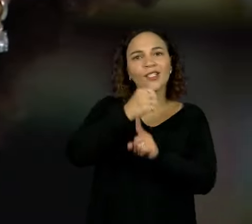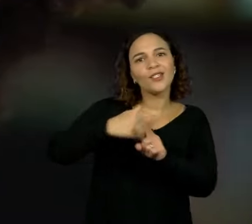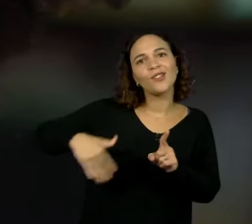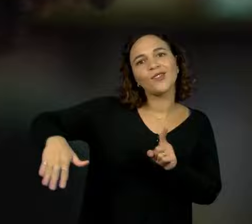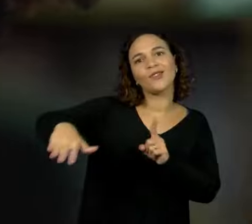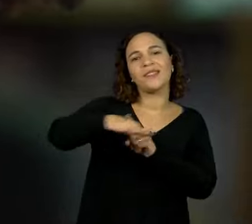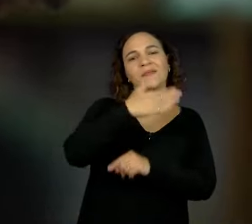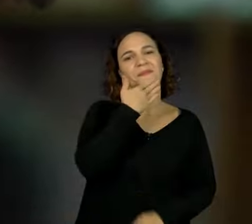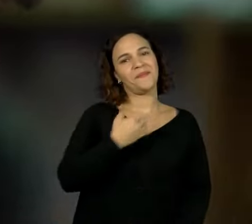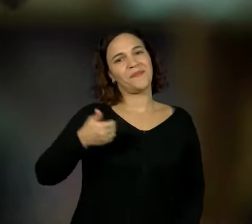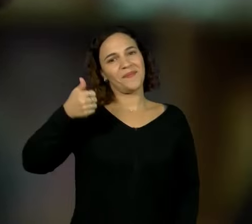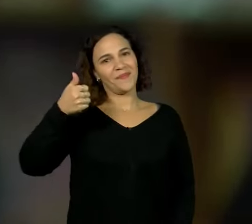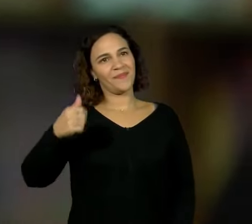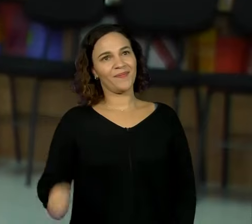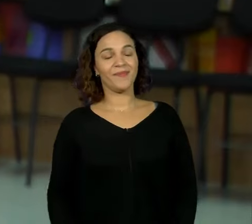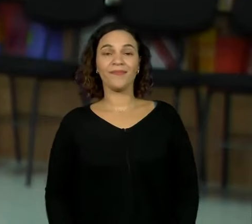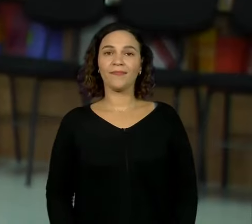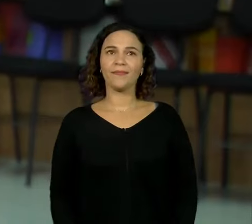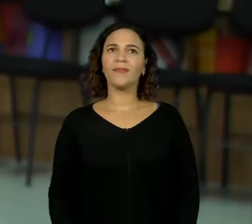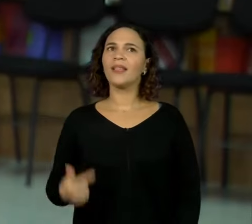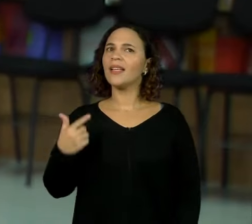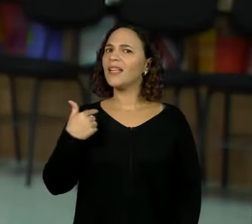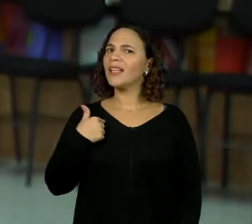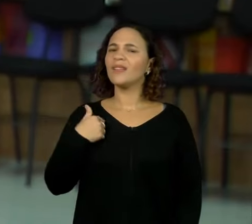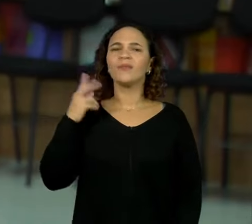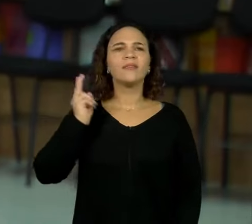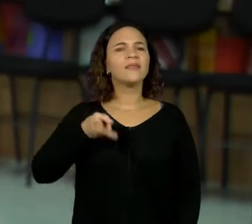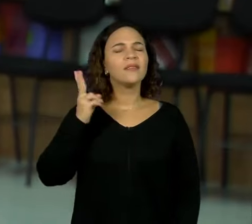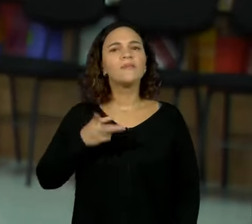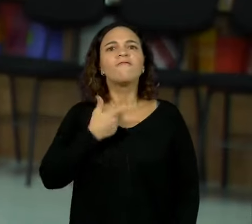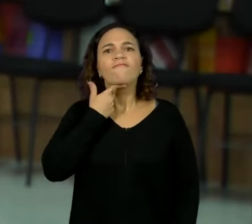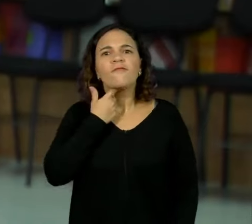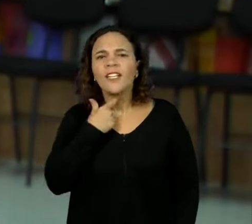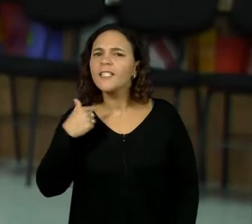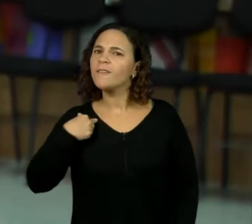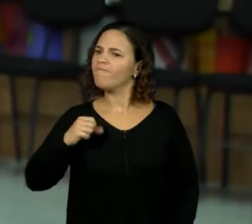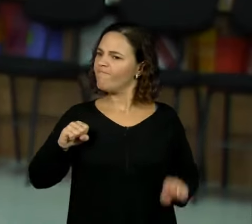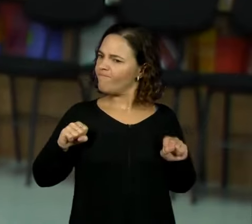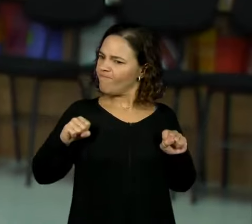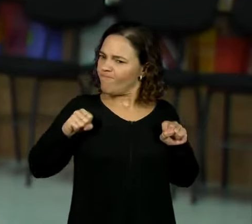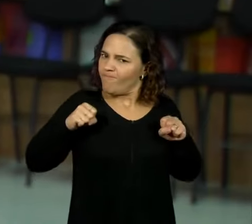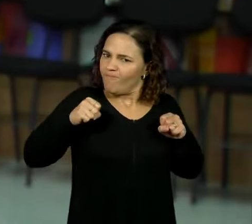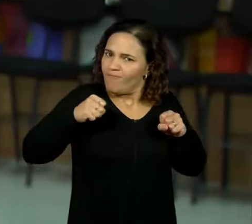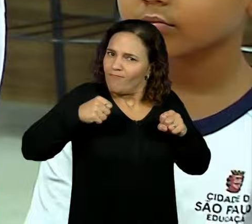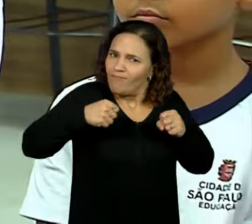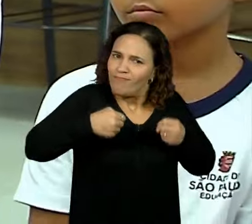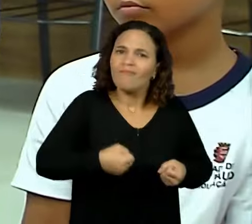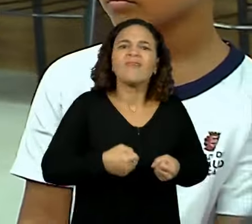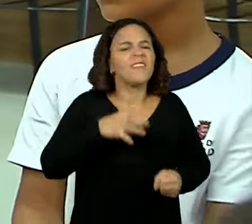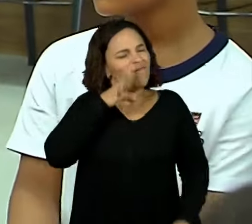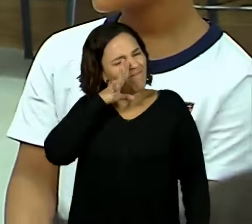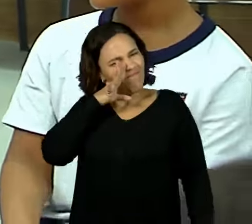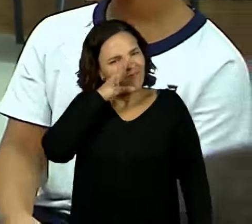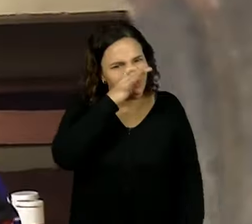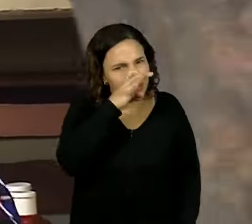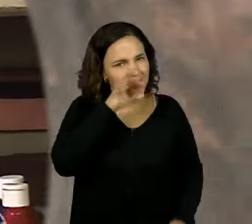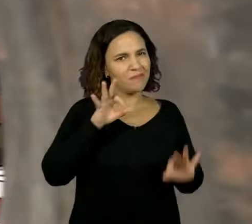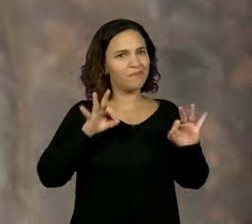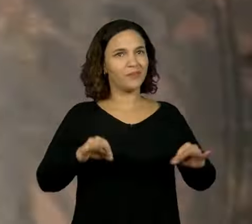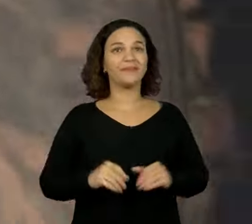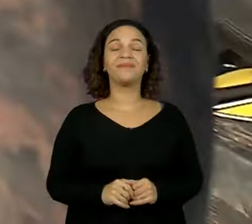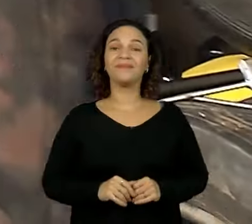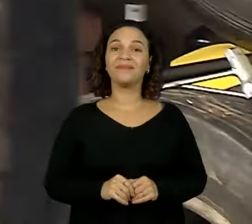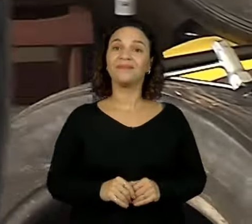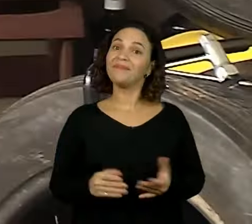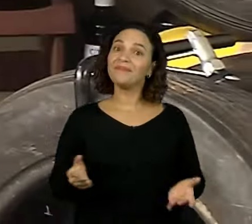cada vez melhor. Eu sou muito do tipo de pessoa que quando quer, vai atrás, corre atrás, até o último segundo, assim.